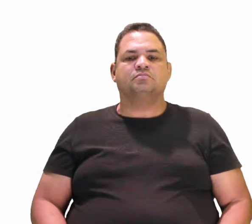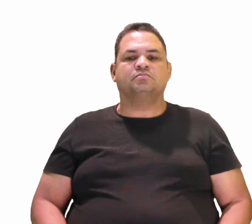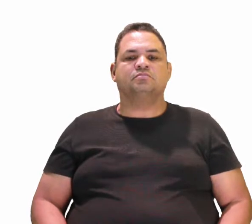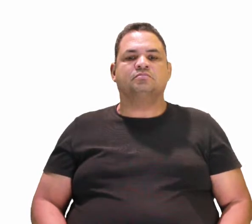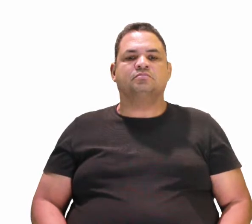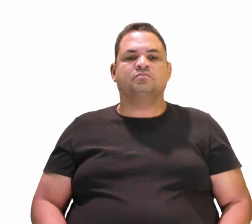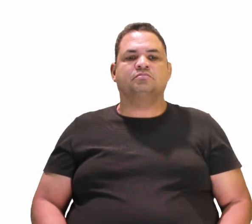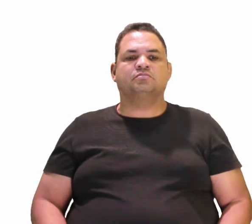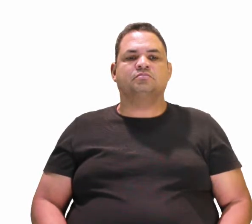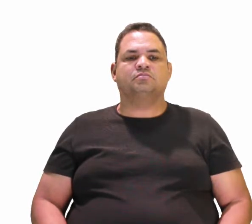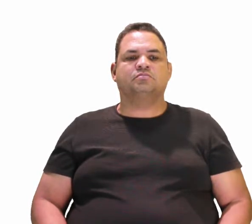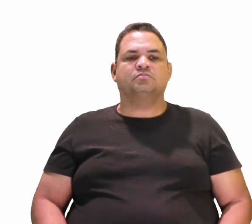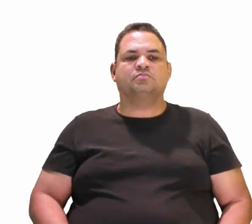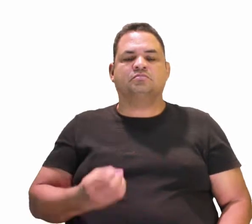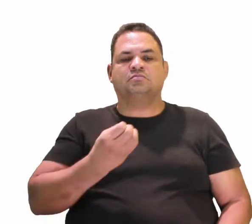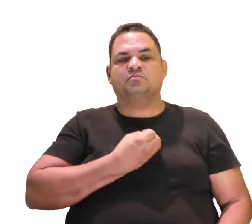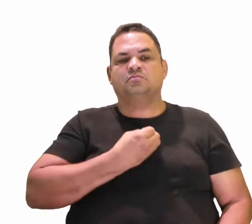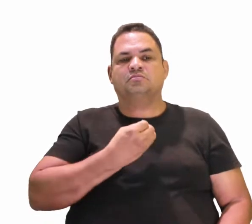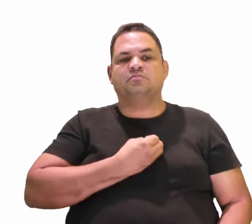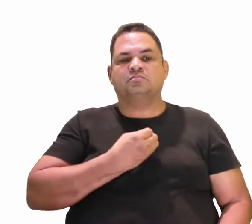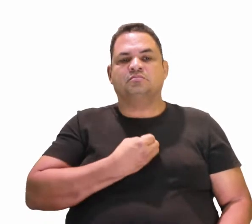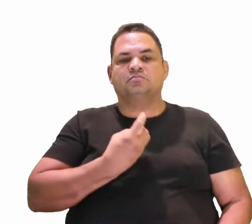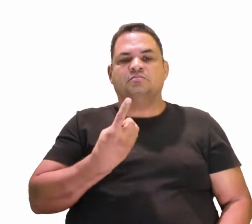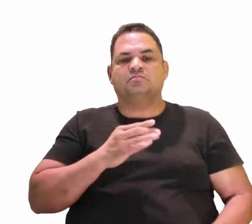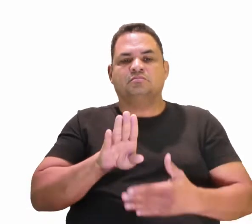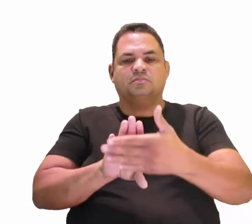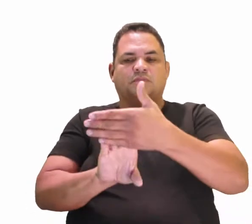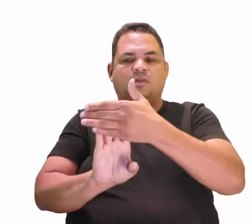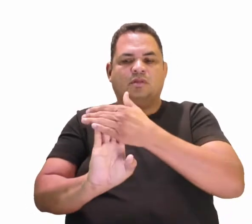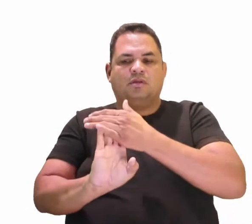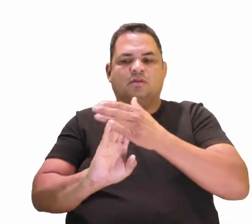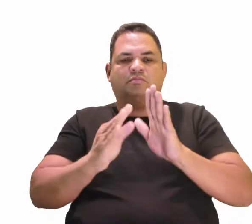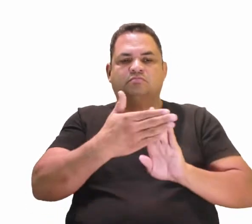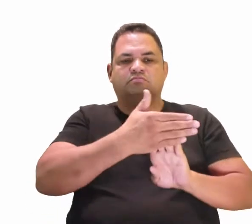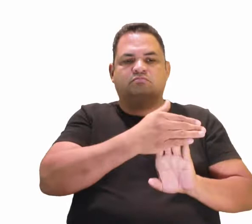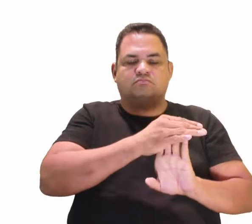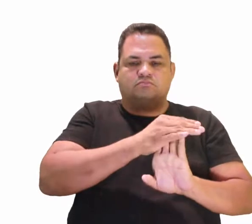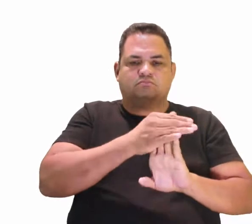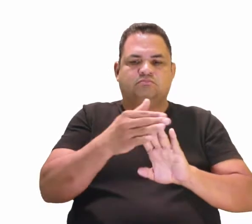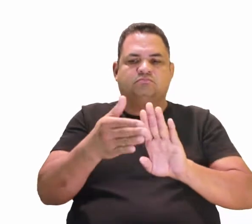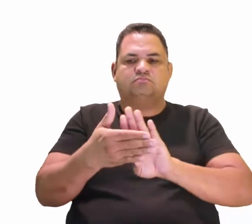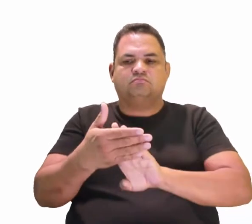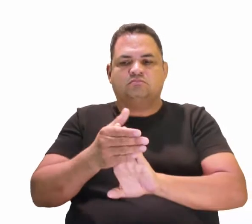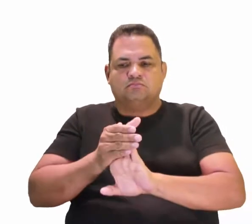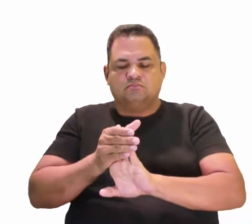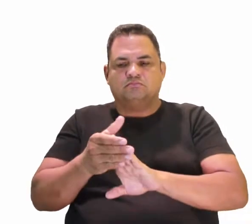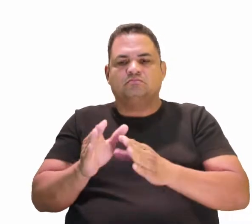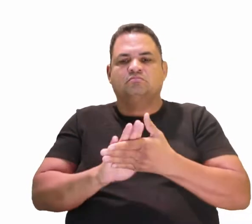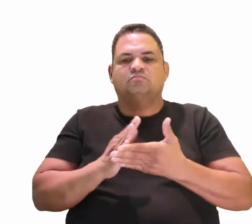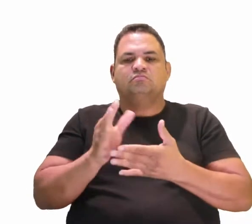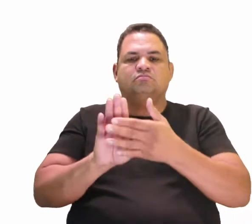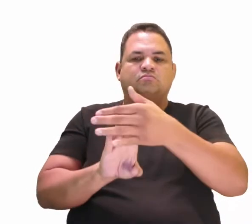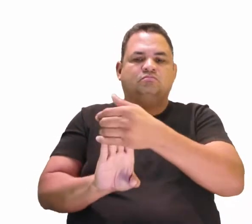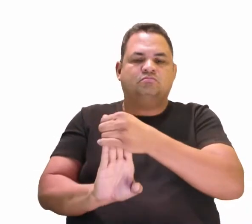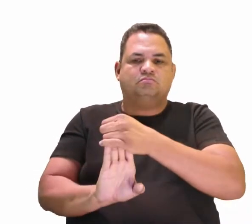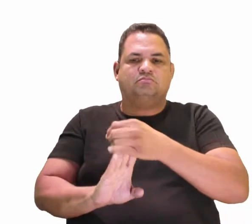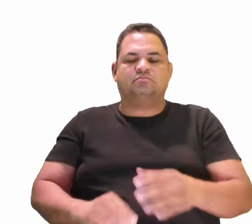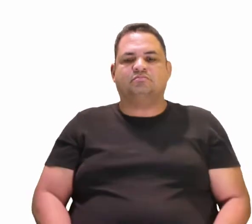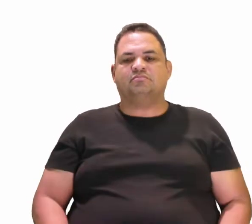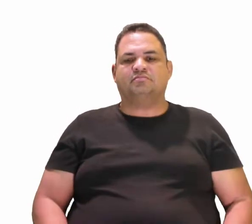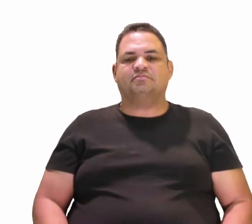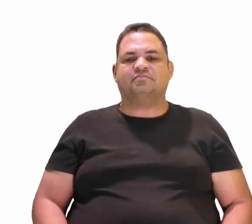equivale a essa aqui, number 1. Stretch, que é o alongar-se, certo? Se alongar aí, quebrar